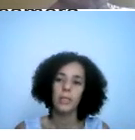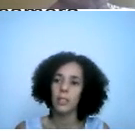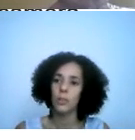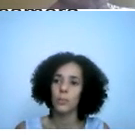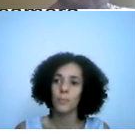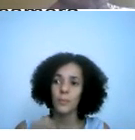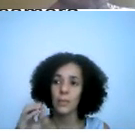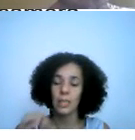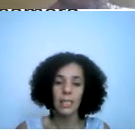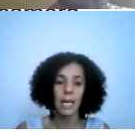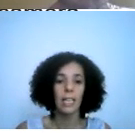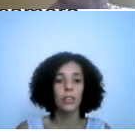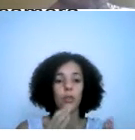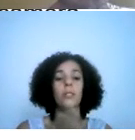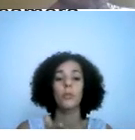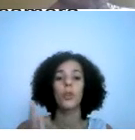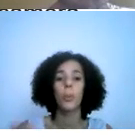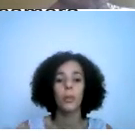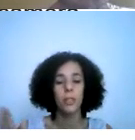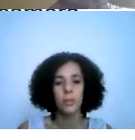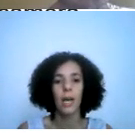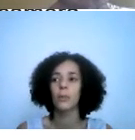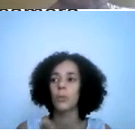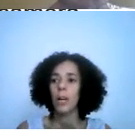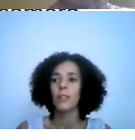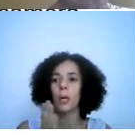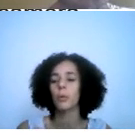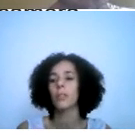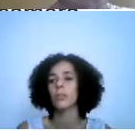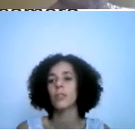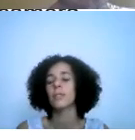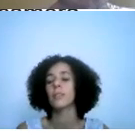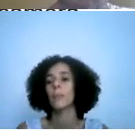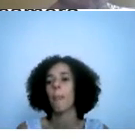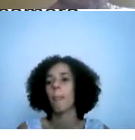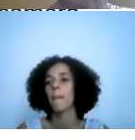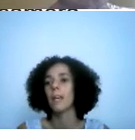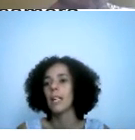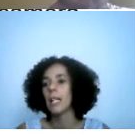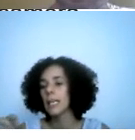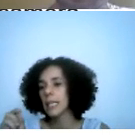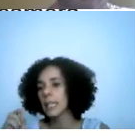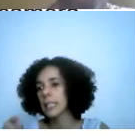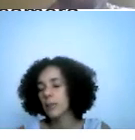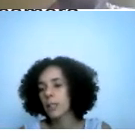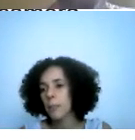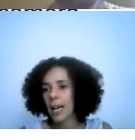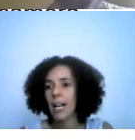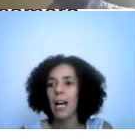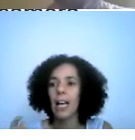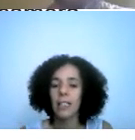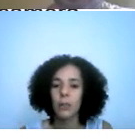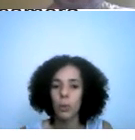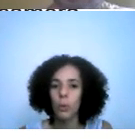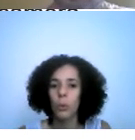esse manejo. E ela diz quais são os que podem ser usados, no caso, para a unidade de conservação. E a